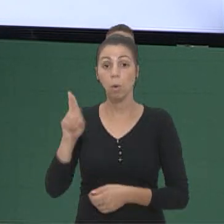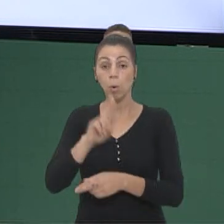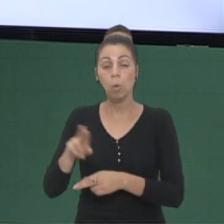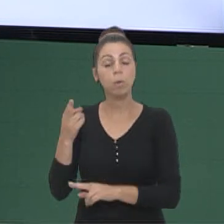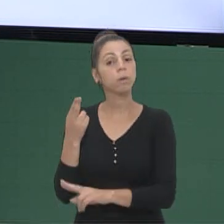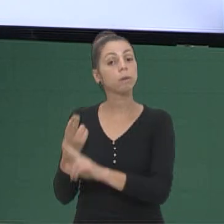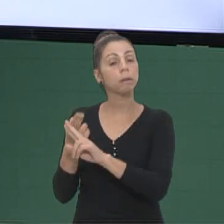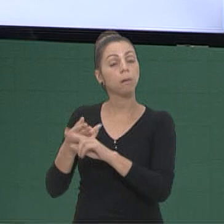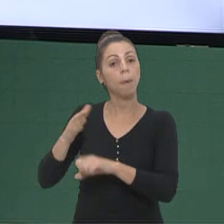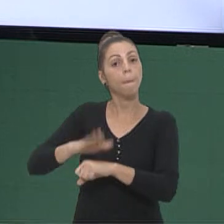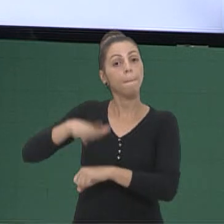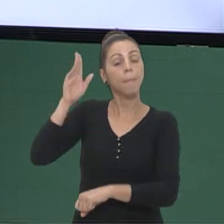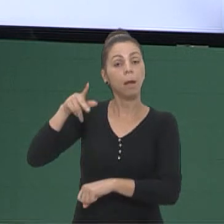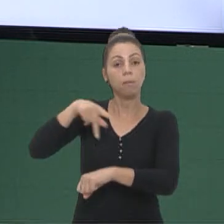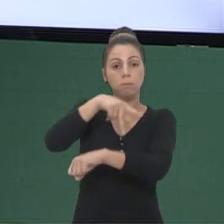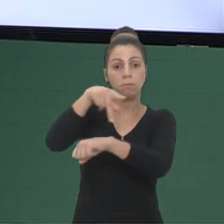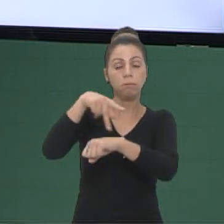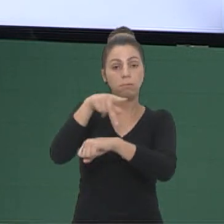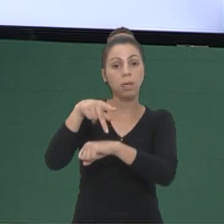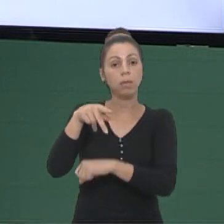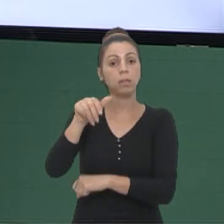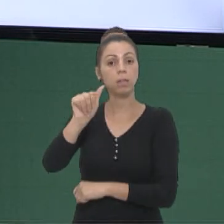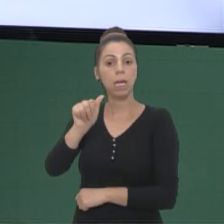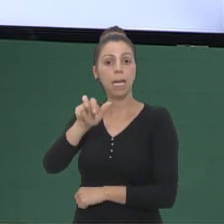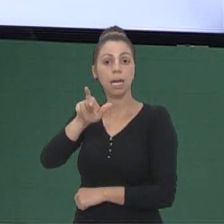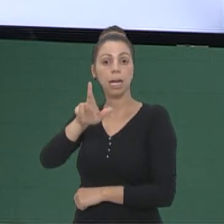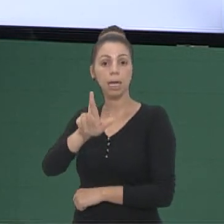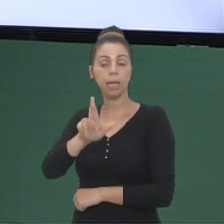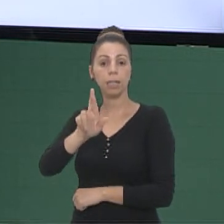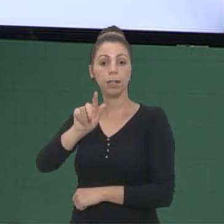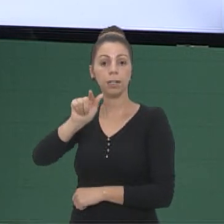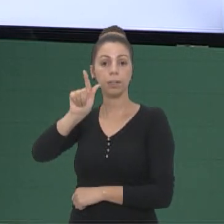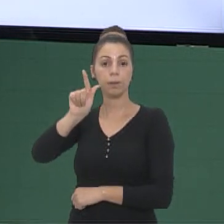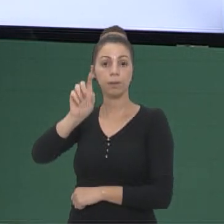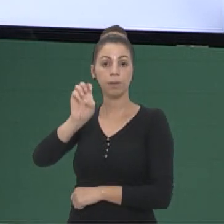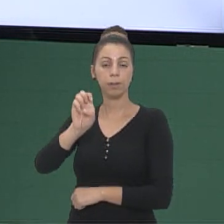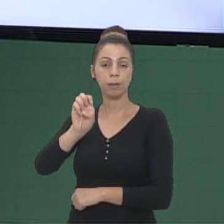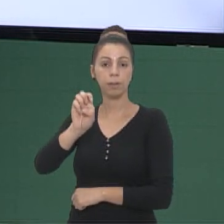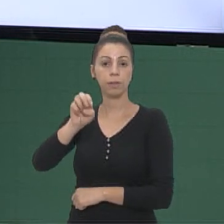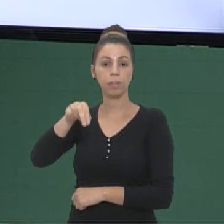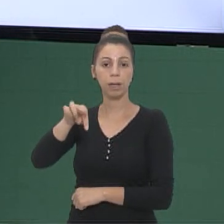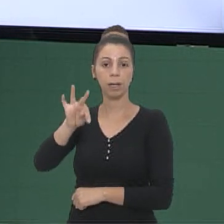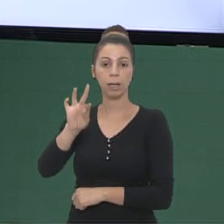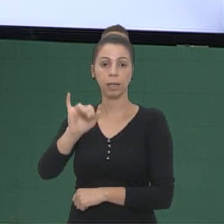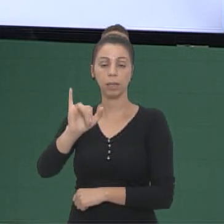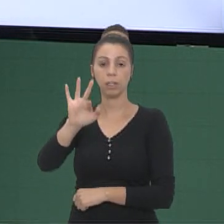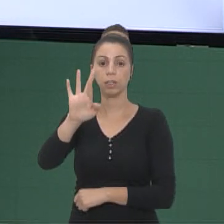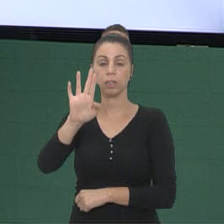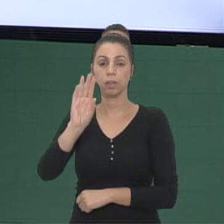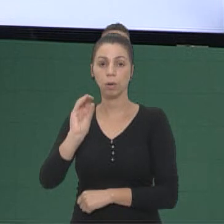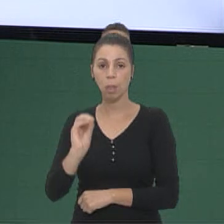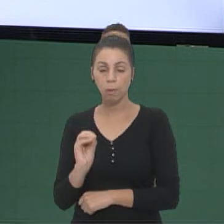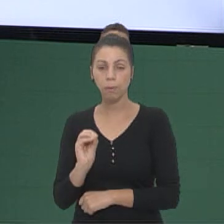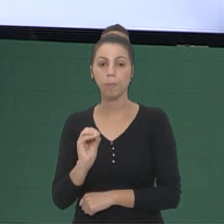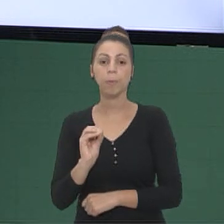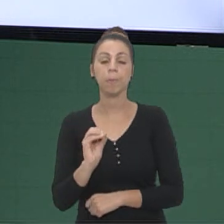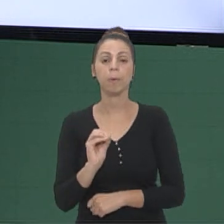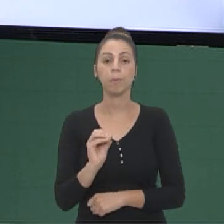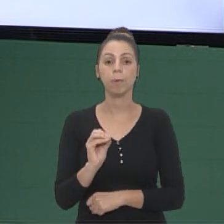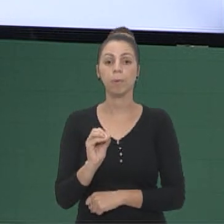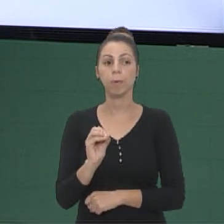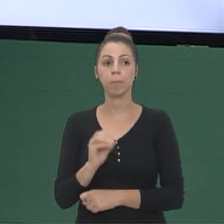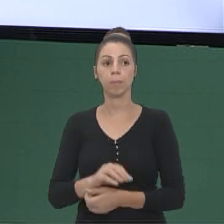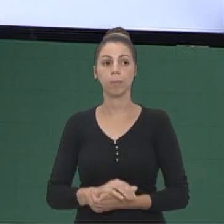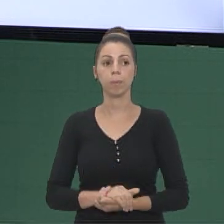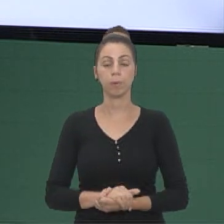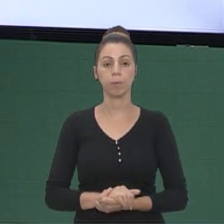temos um predomínio maior do uso do vos. E ambos, tu e vos, equivale ao nosso você, que hoje na língua portuguesa nós